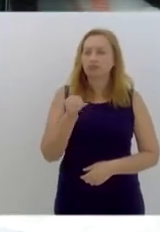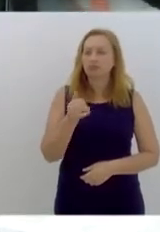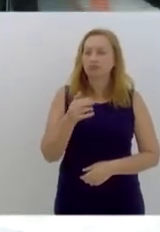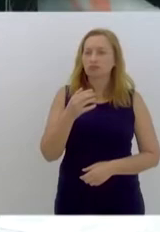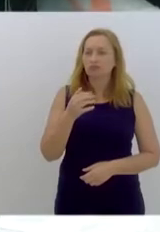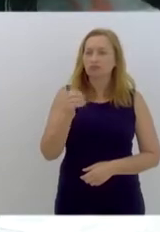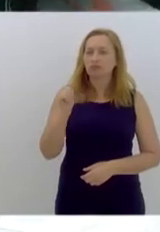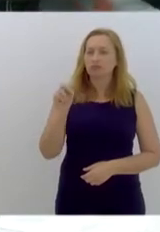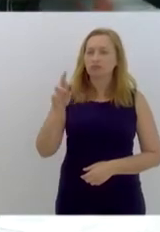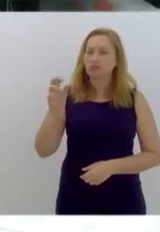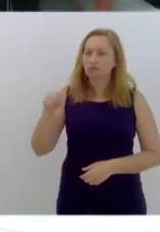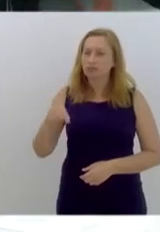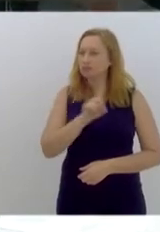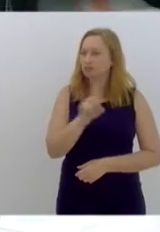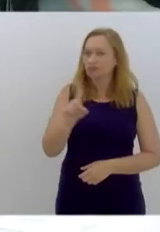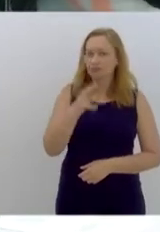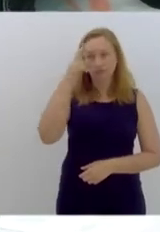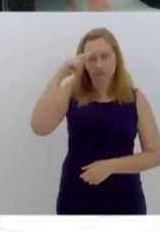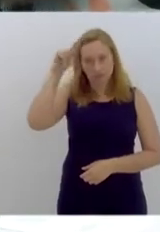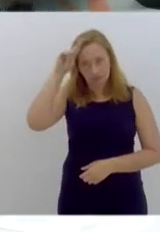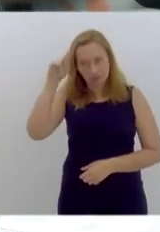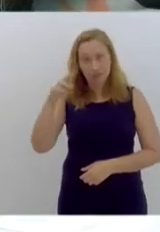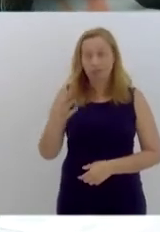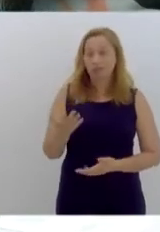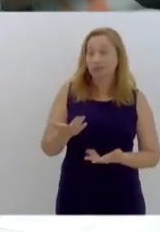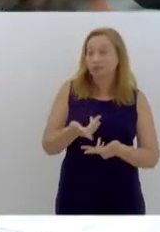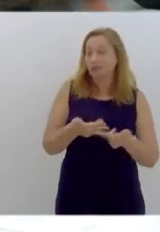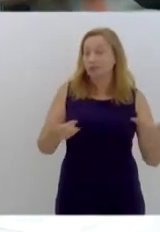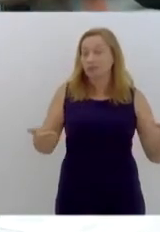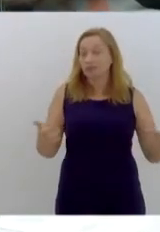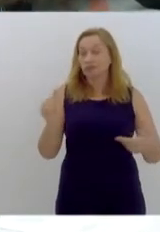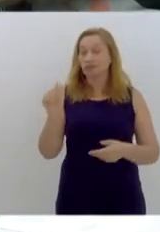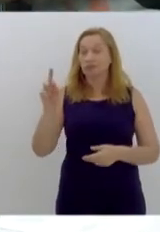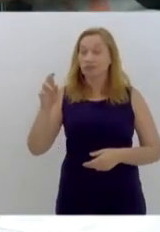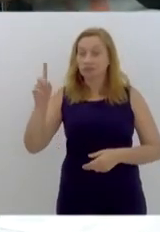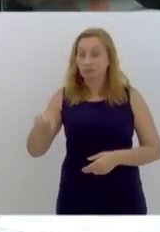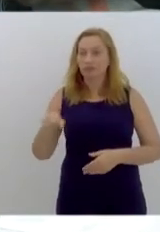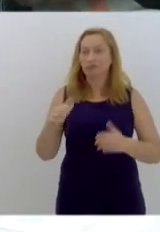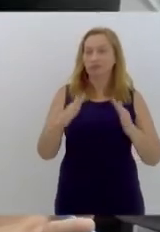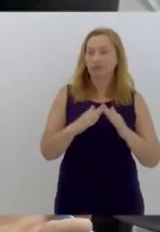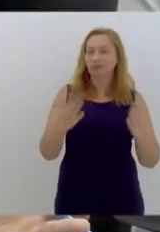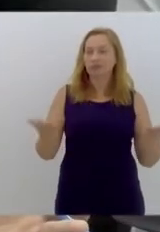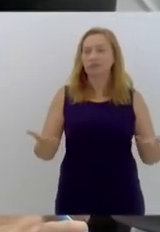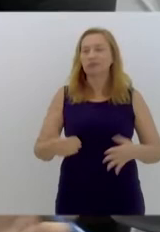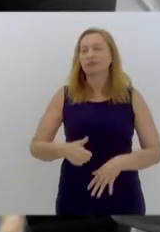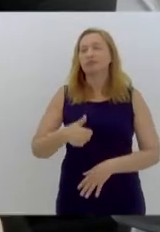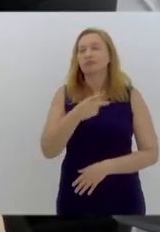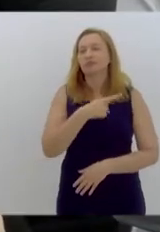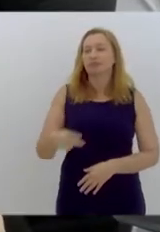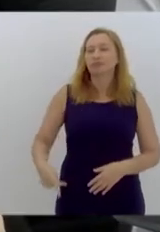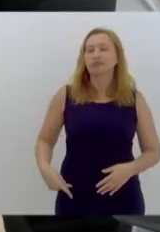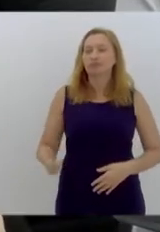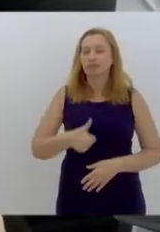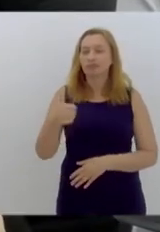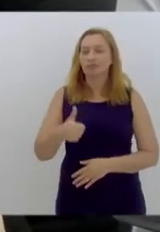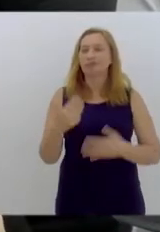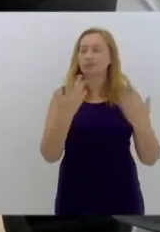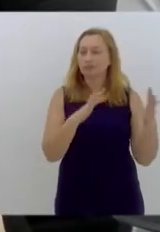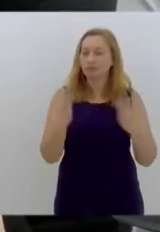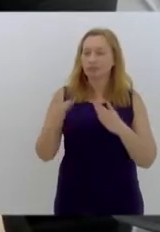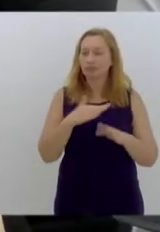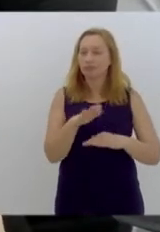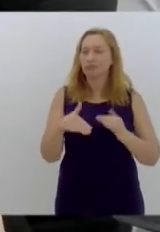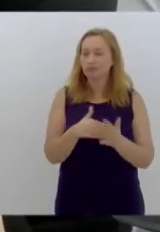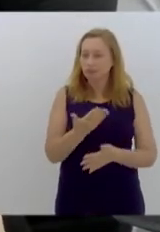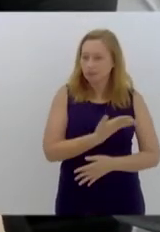Renan. É muito André nessa casa. Presidente, primeiro, saudando aqui todos os colegas presentes, saudando